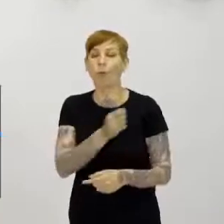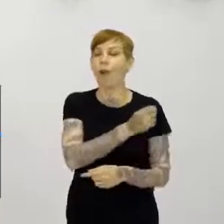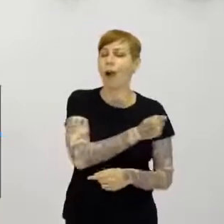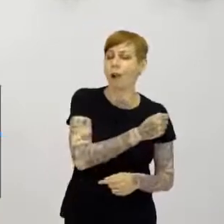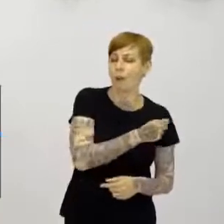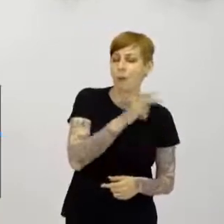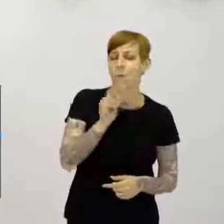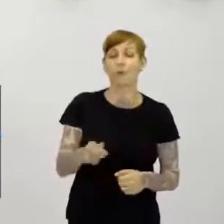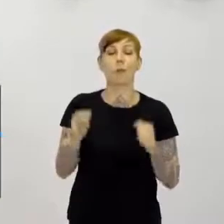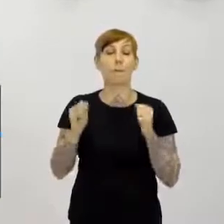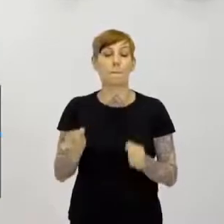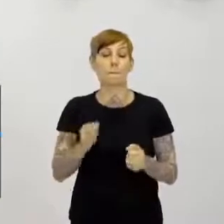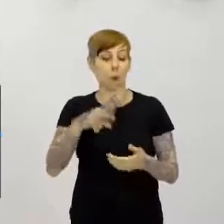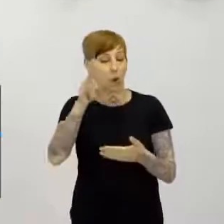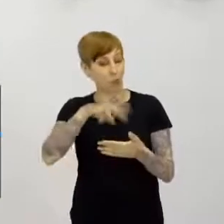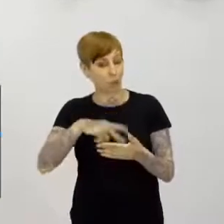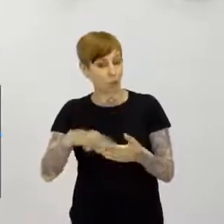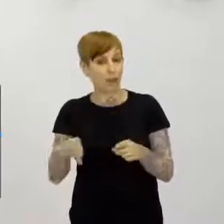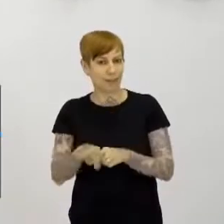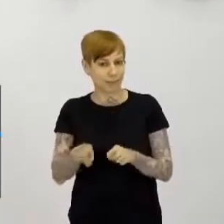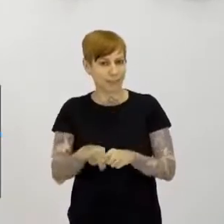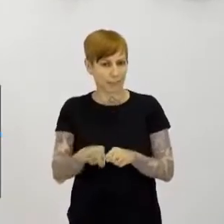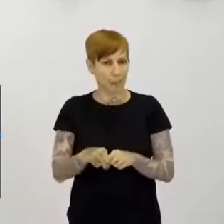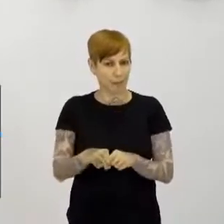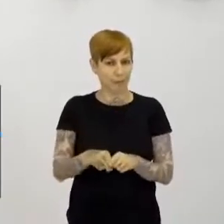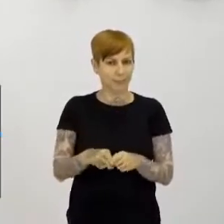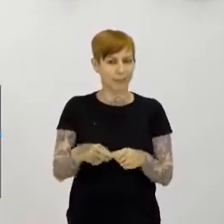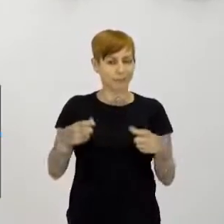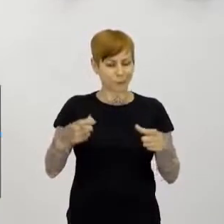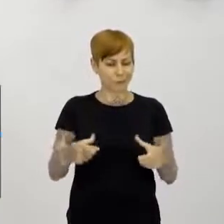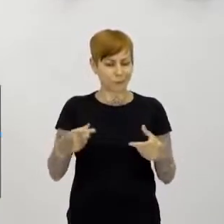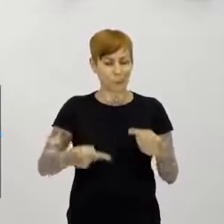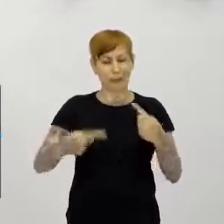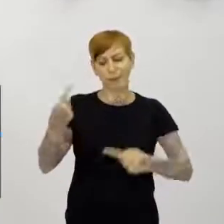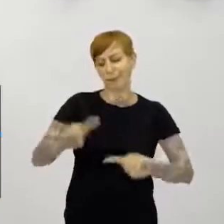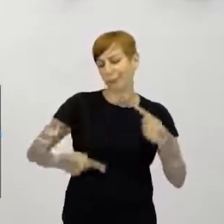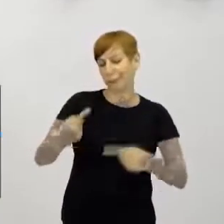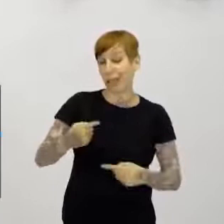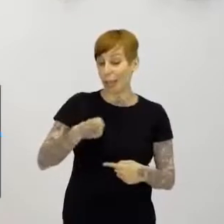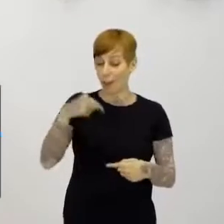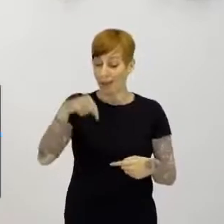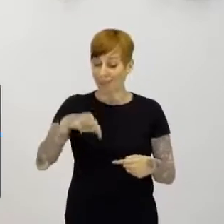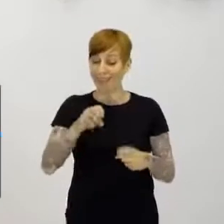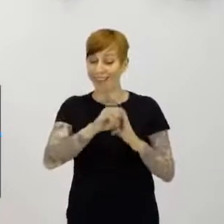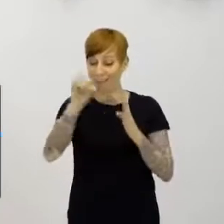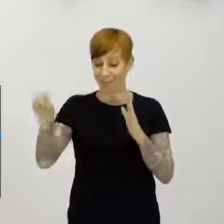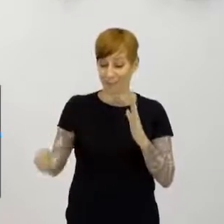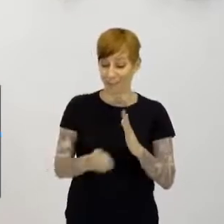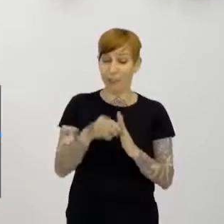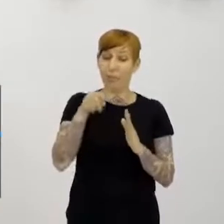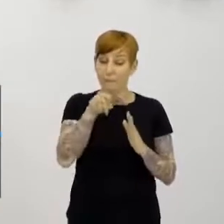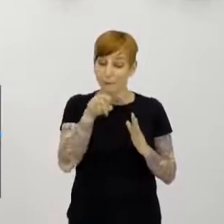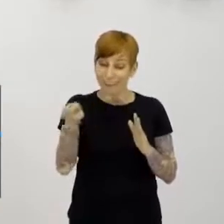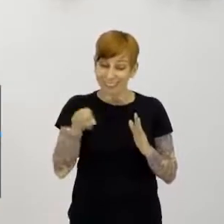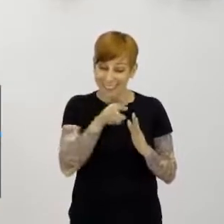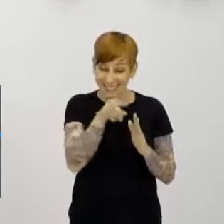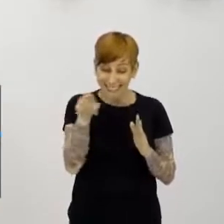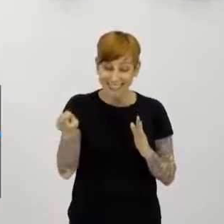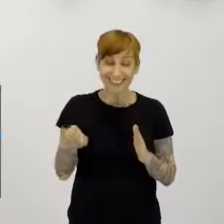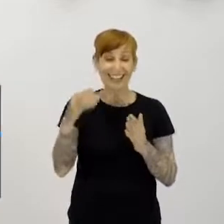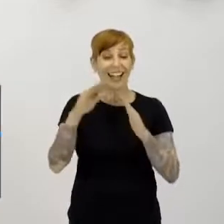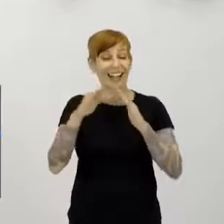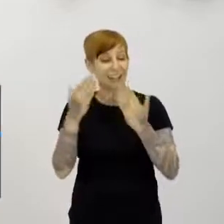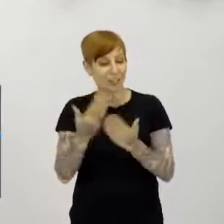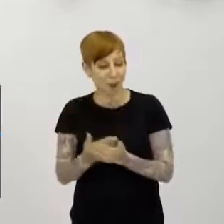E a gente faz aqui um espaço de debates entre nós. Eu aqui no Centro de Mídias e vocês aí na sala de aula, na escola. E,